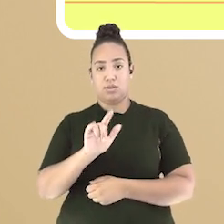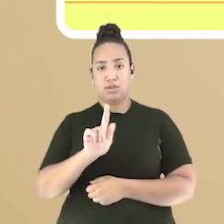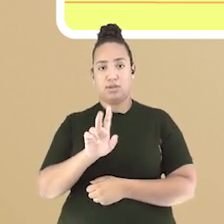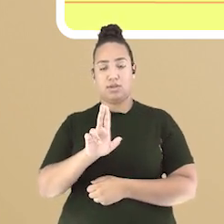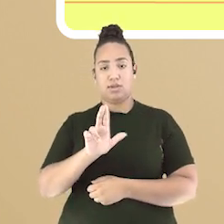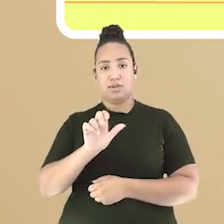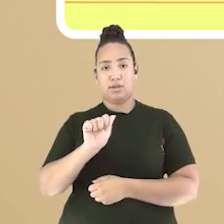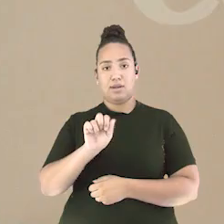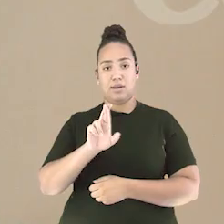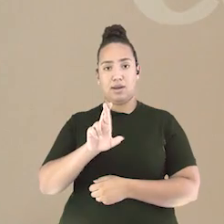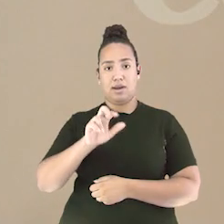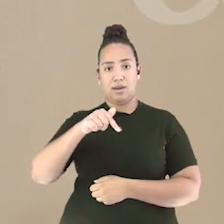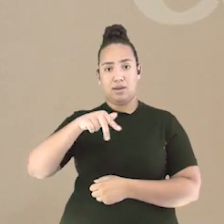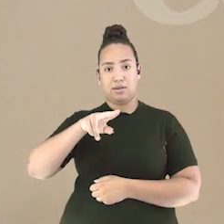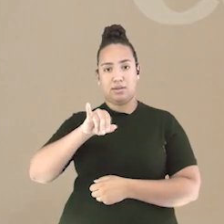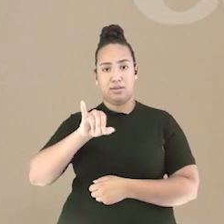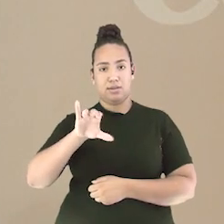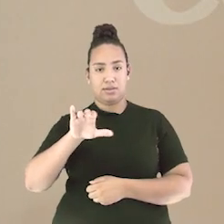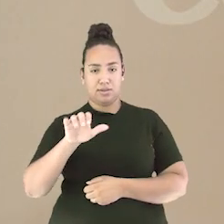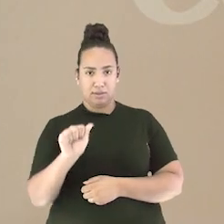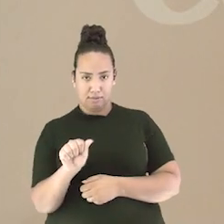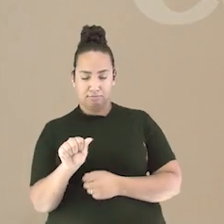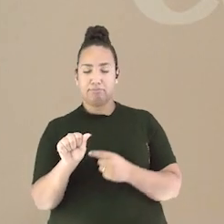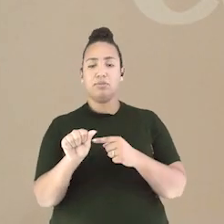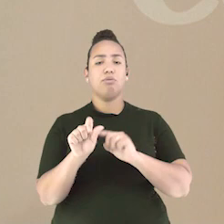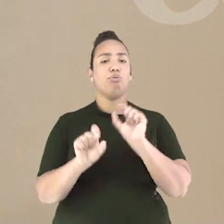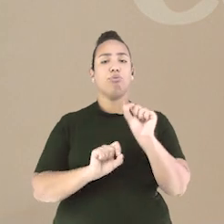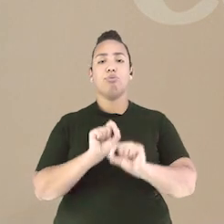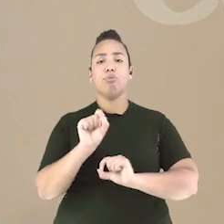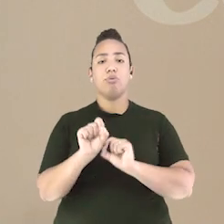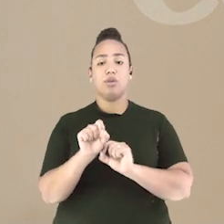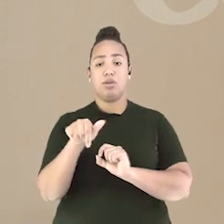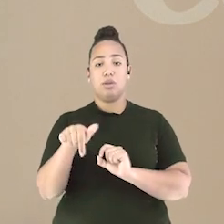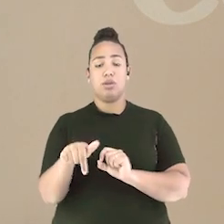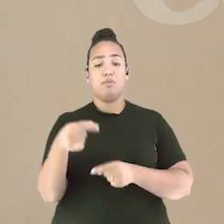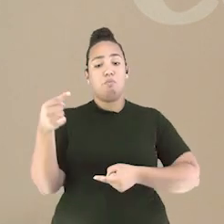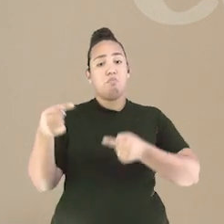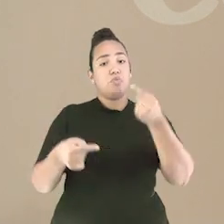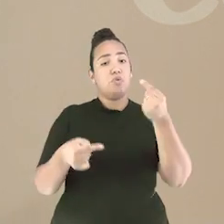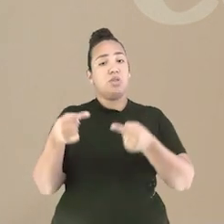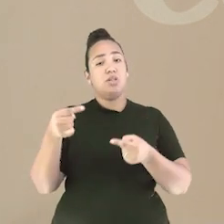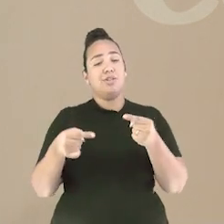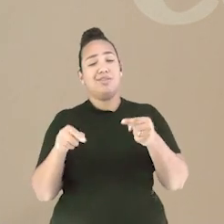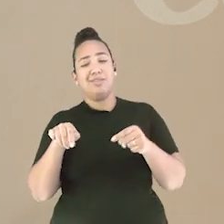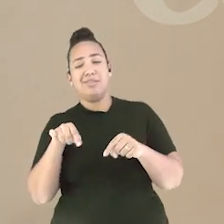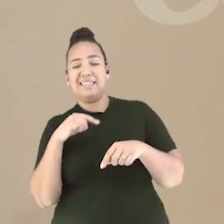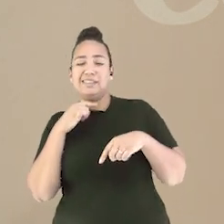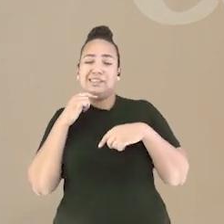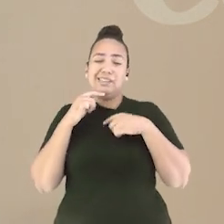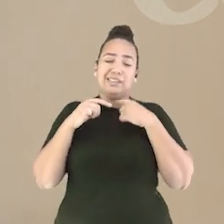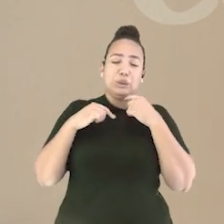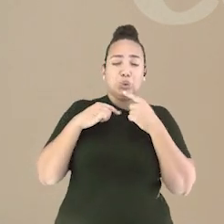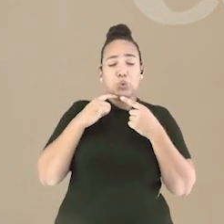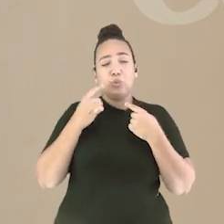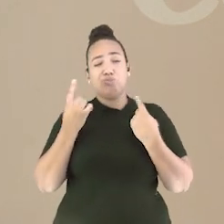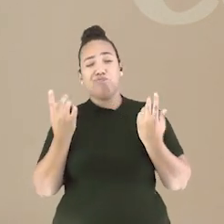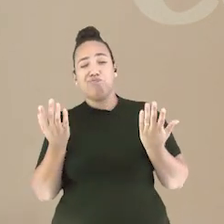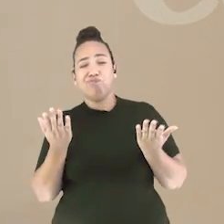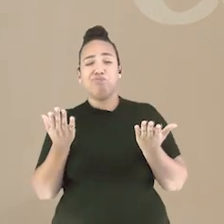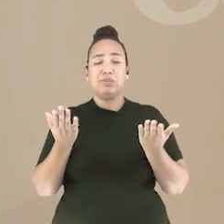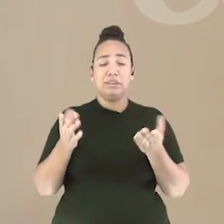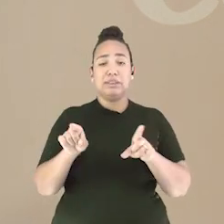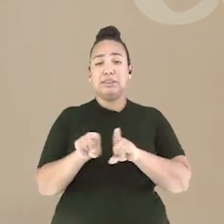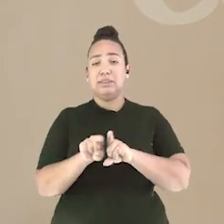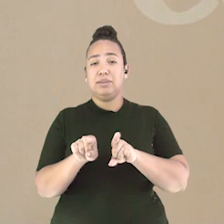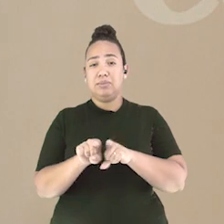né? O período da República Oligárquica será marcado pela sua política um pouco duvidosa e a forte presença